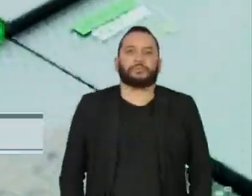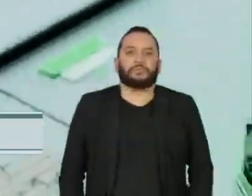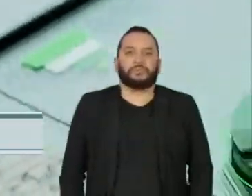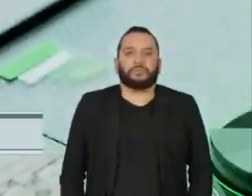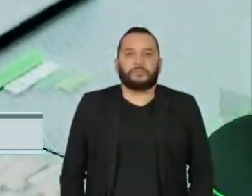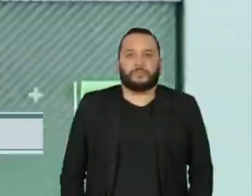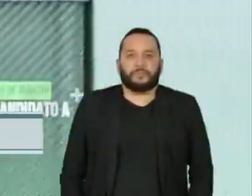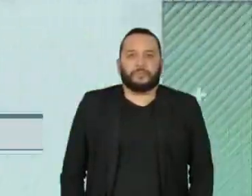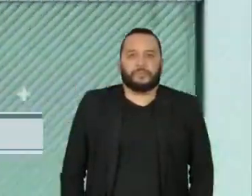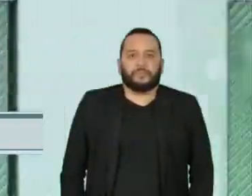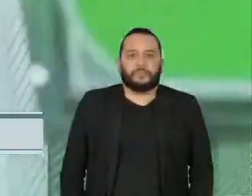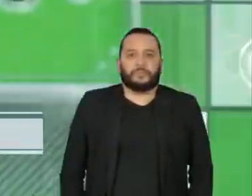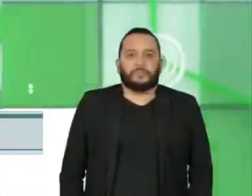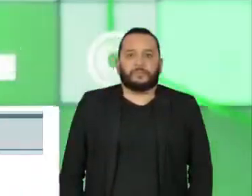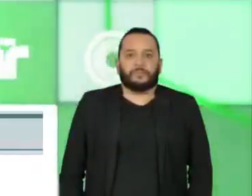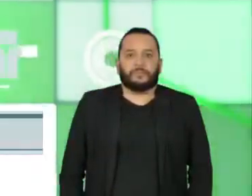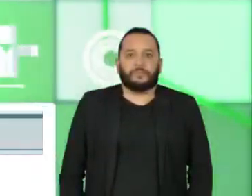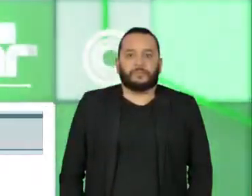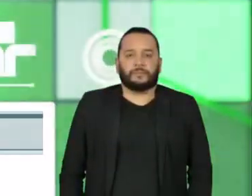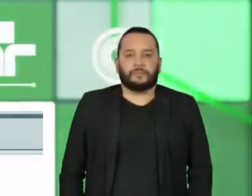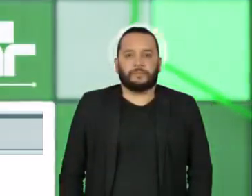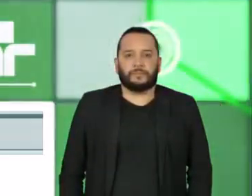E aí